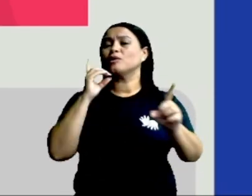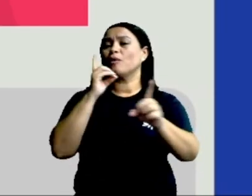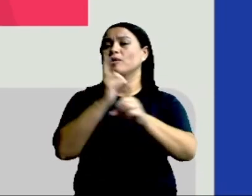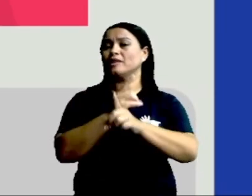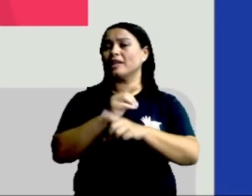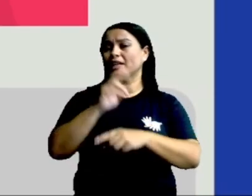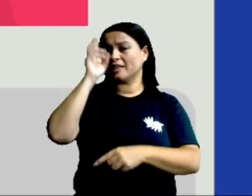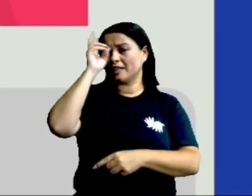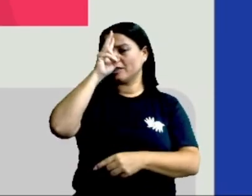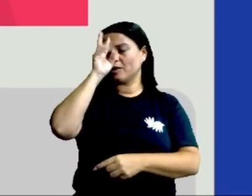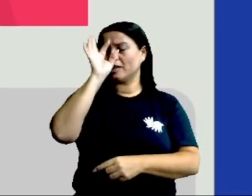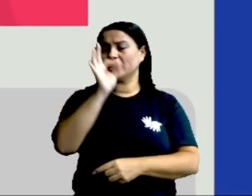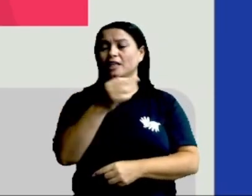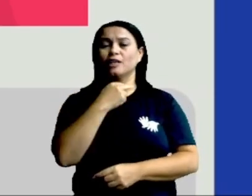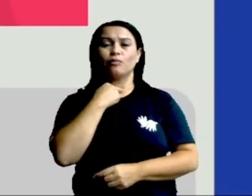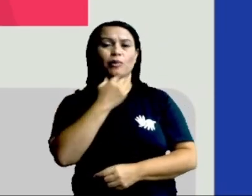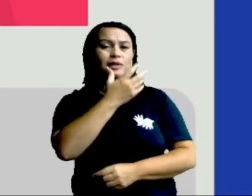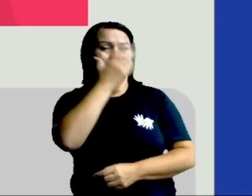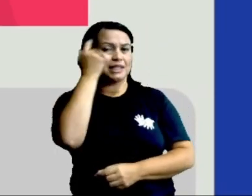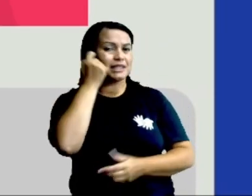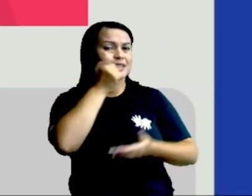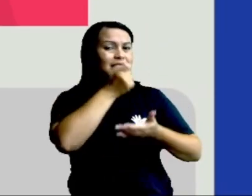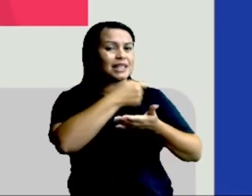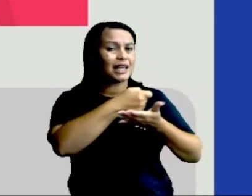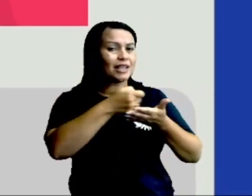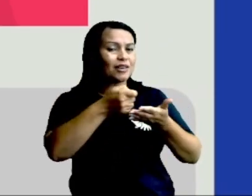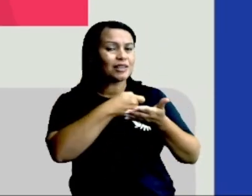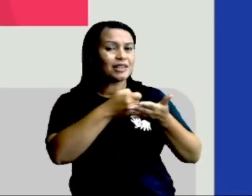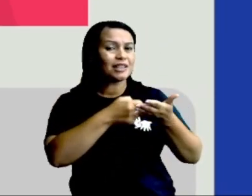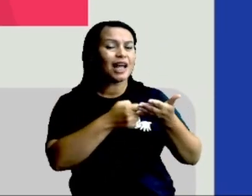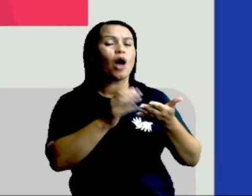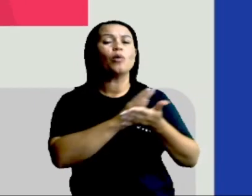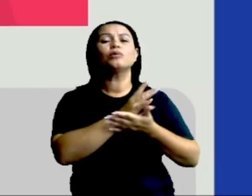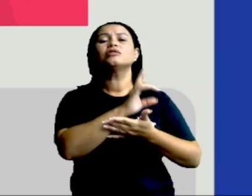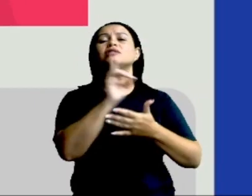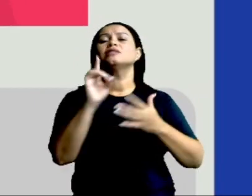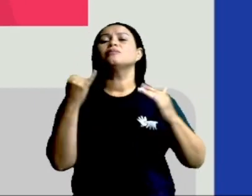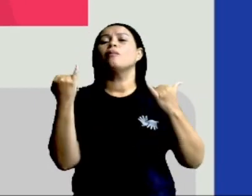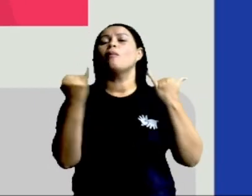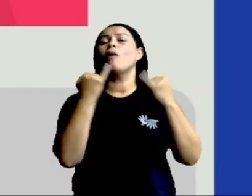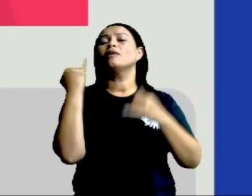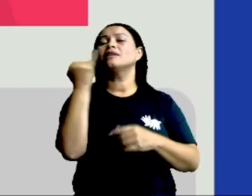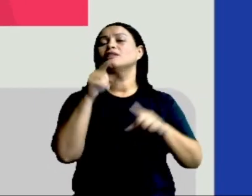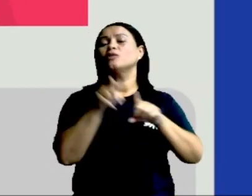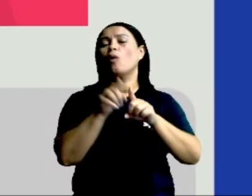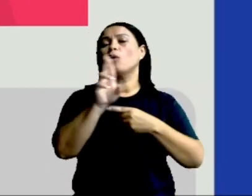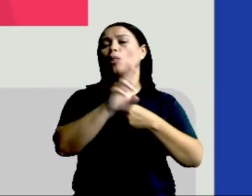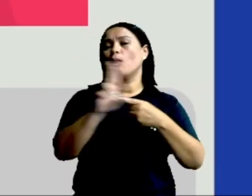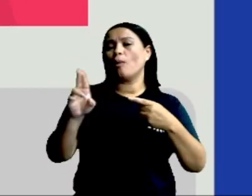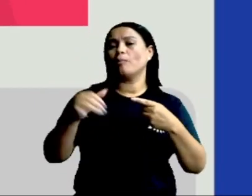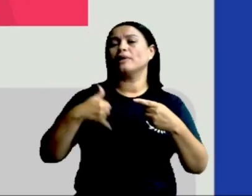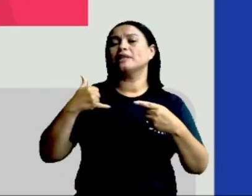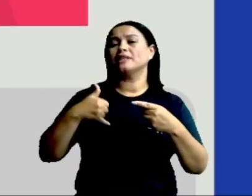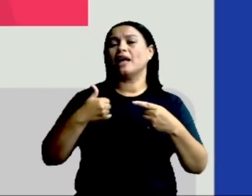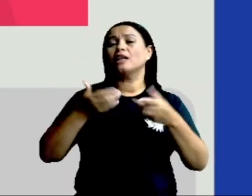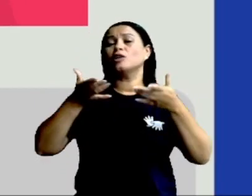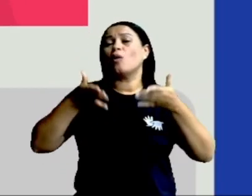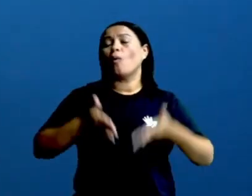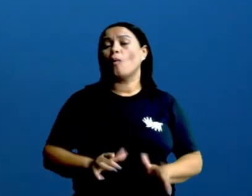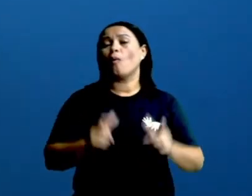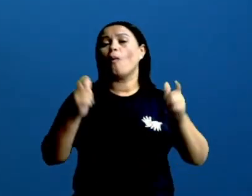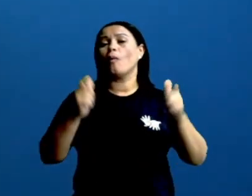fontes históricas. Não esqueça de registrar dados importantes, como nome, idade, onde nasceu, entre outras